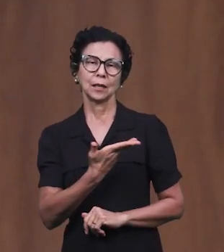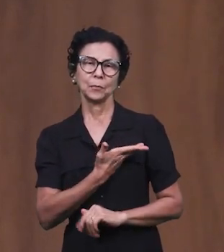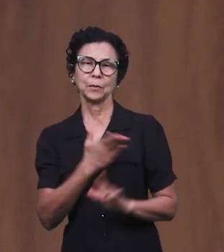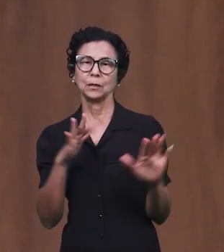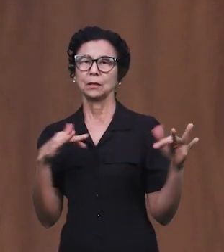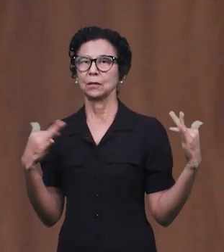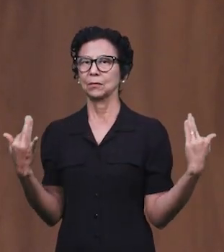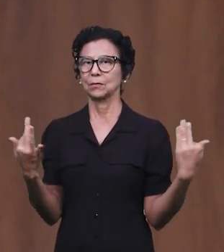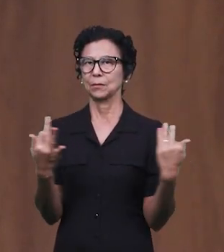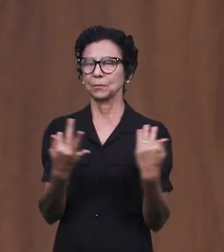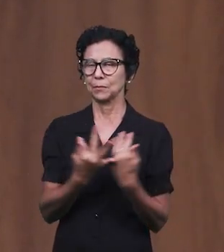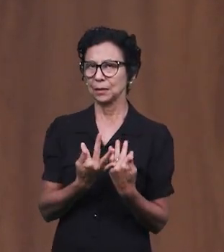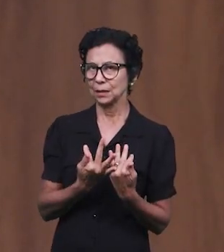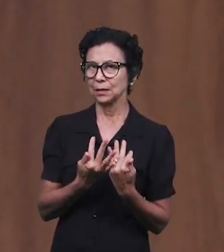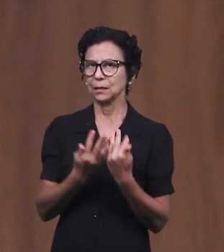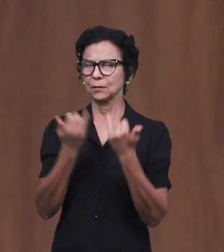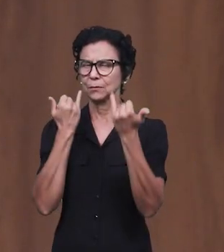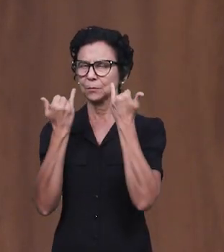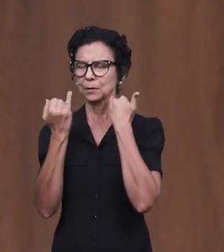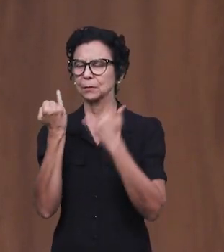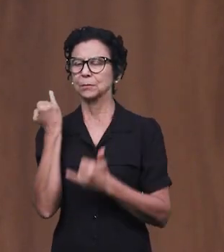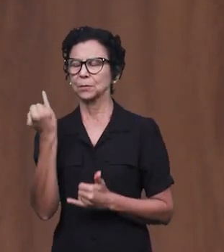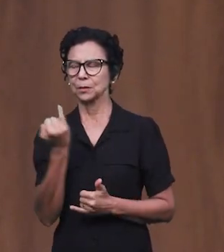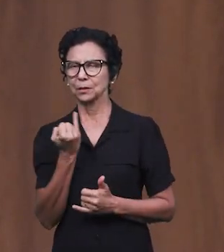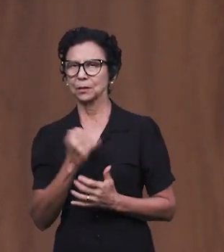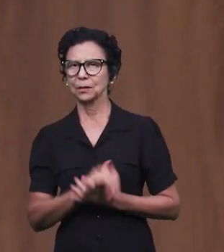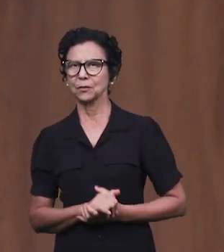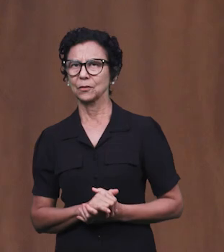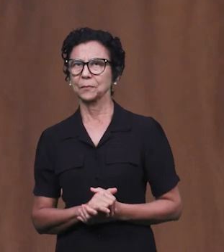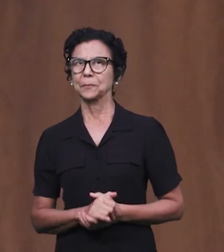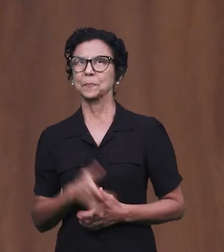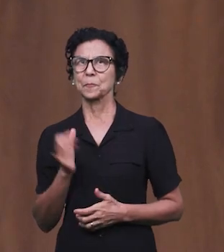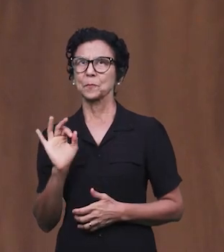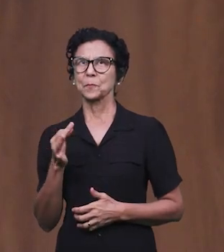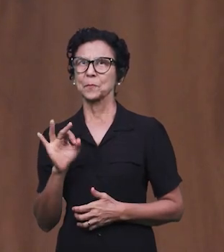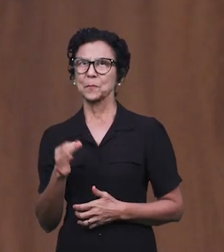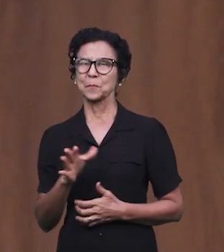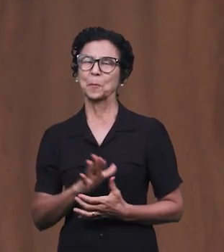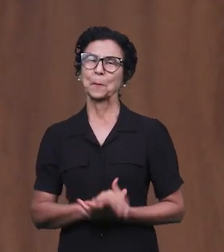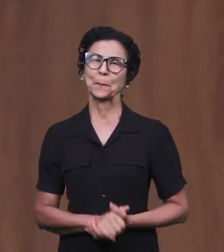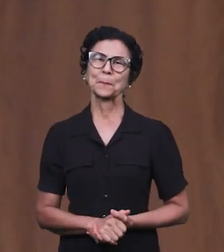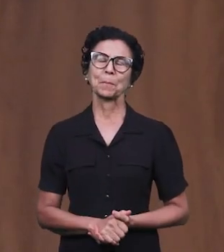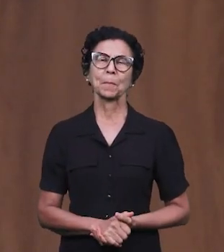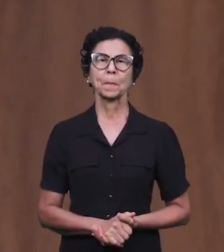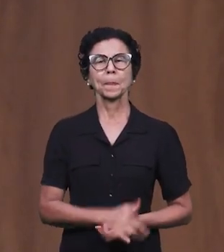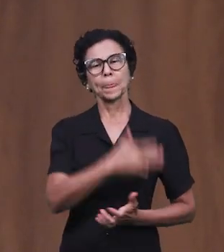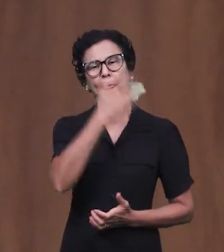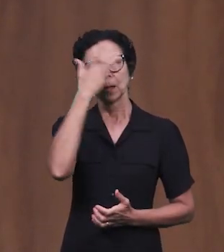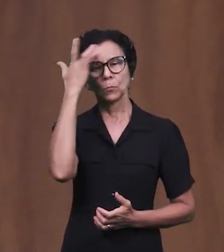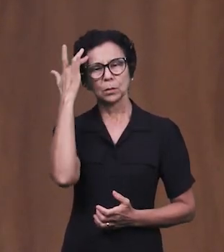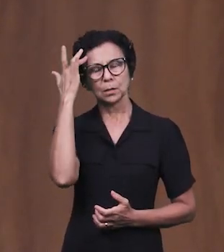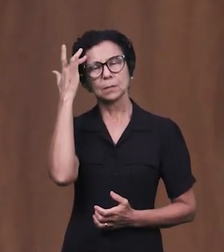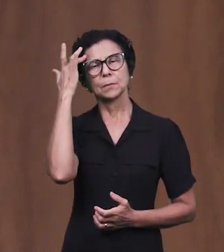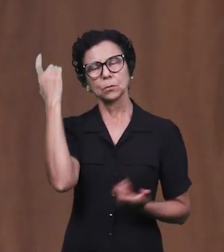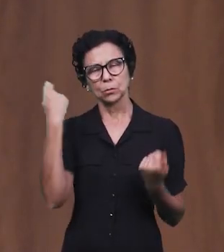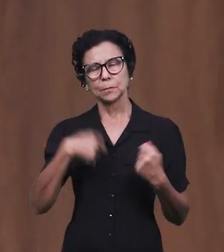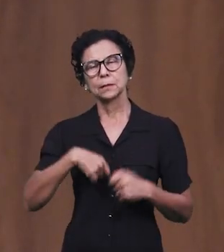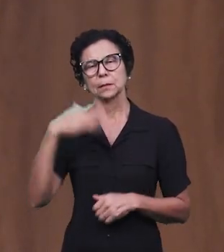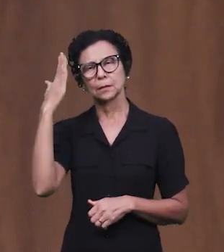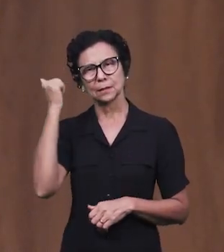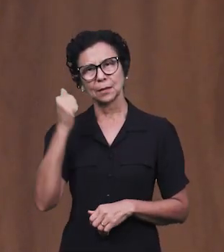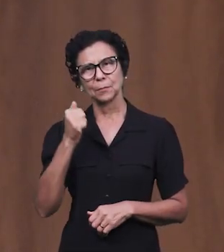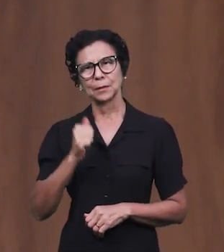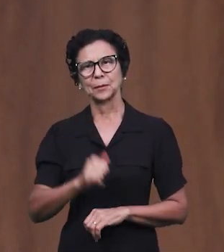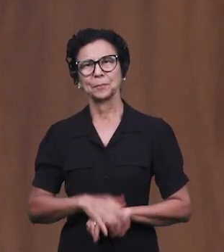entendeu que toda essa informação é importante, passe, porque eu tenho certeza que tem muita gente que, como nós,